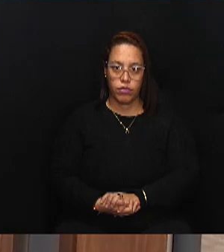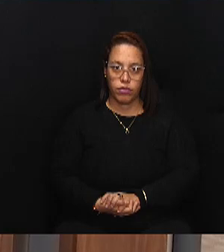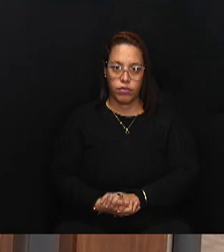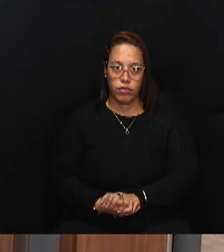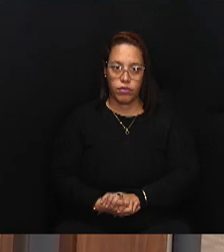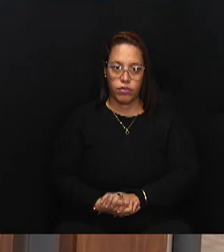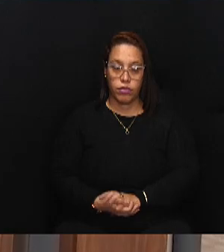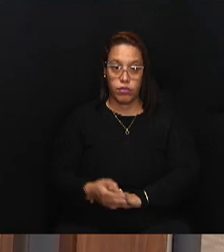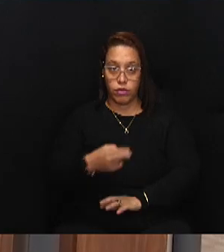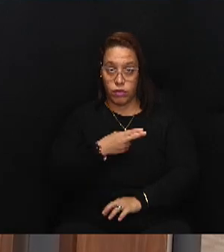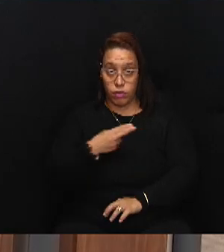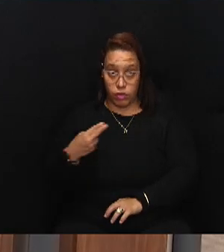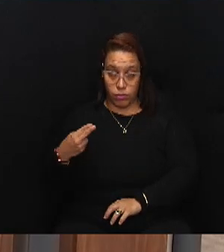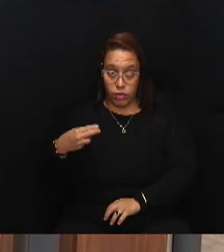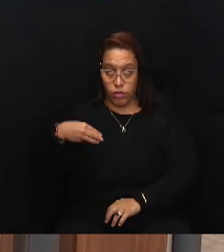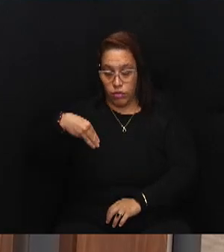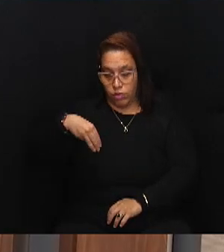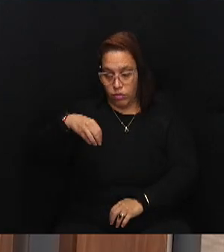Meu nome é Modesto